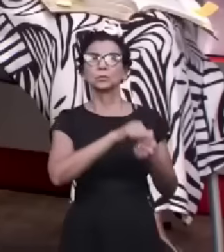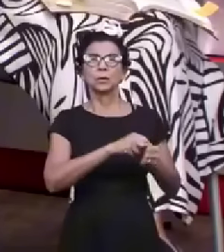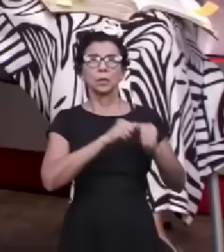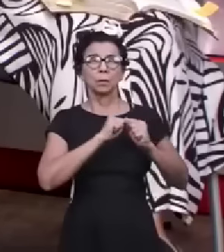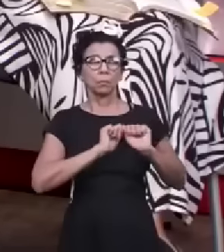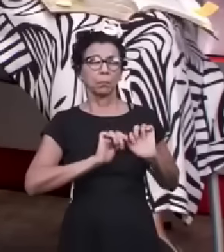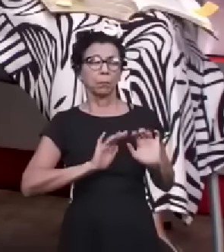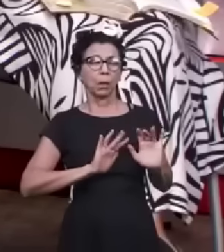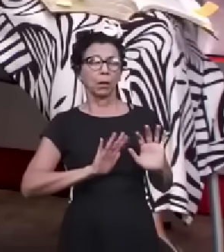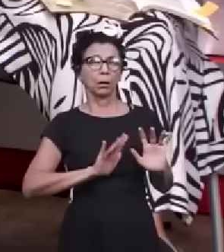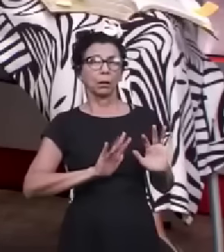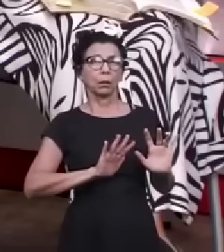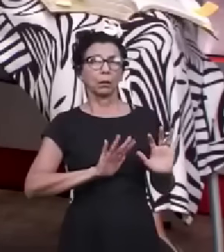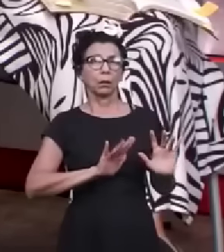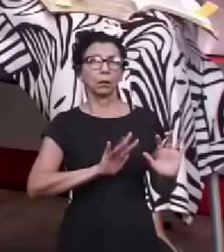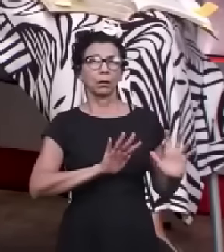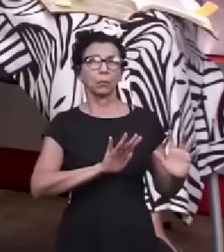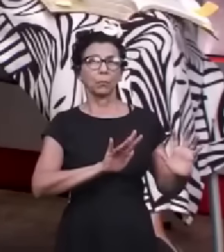sozinho,